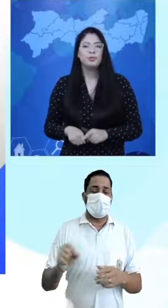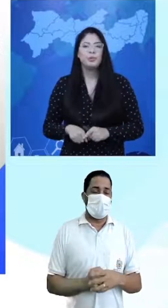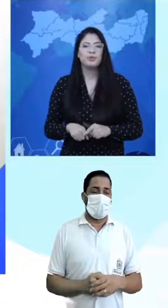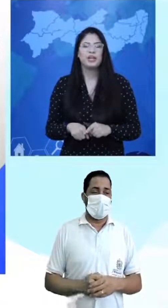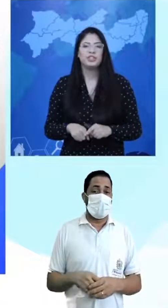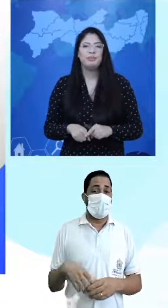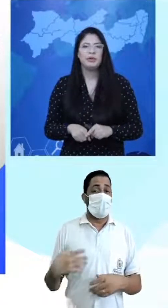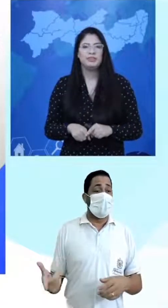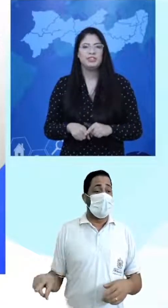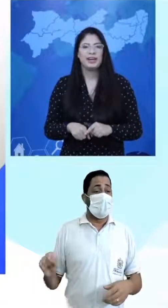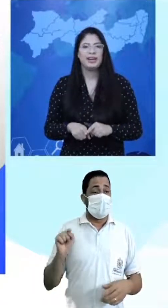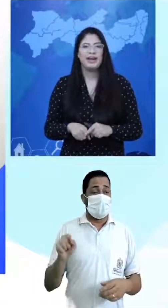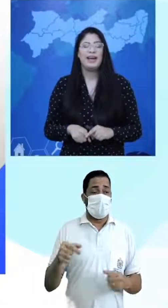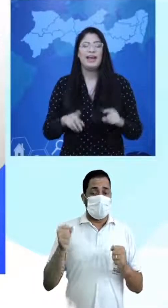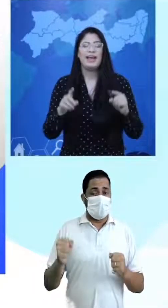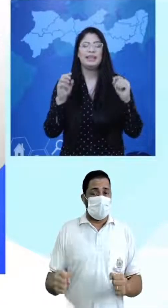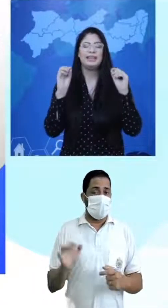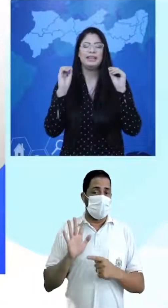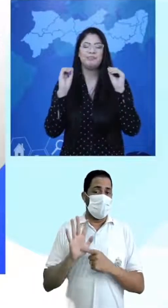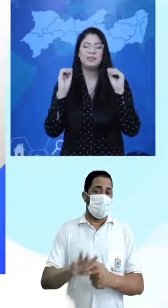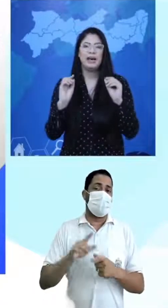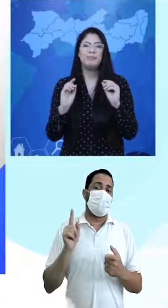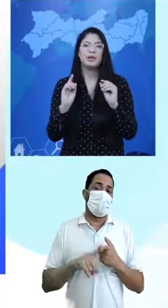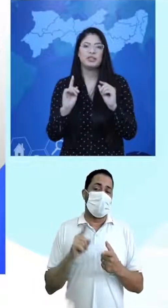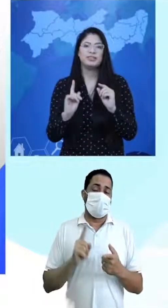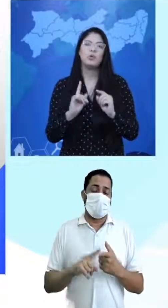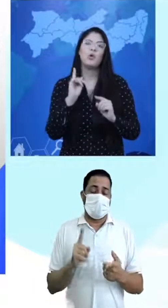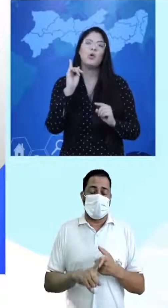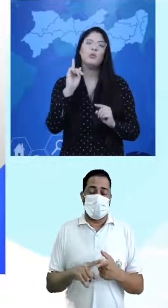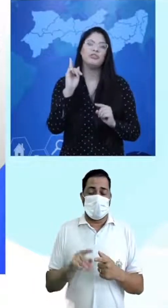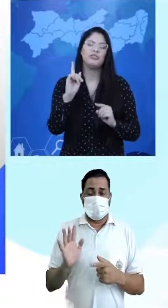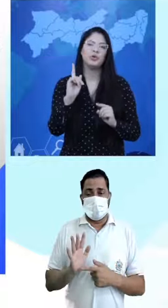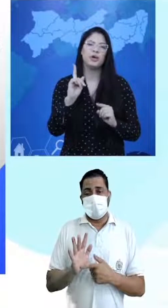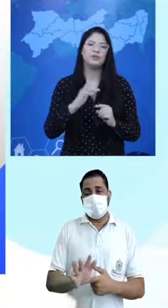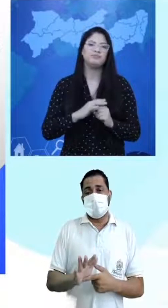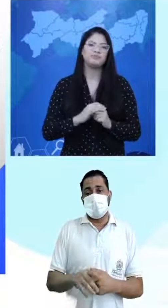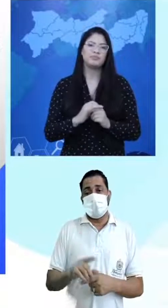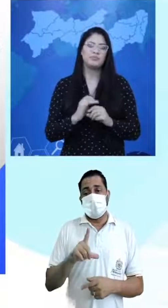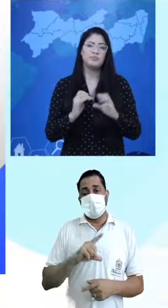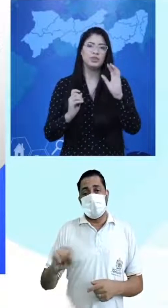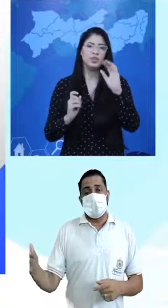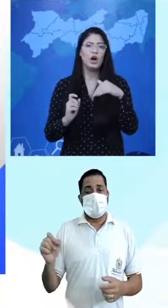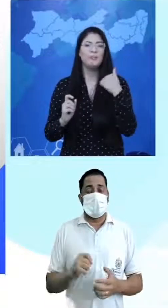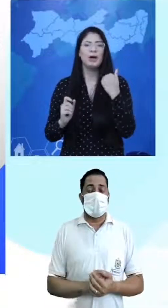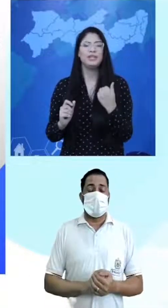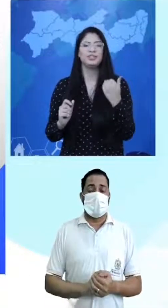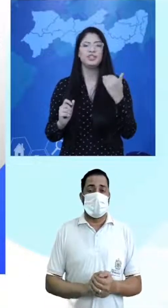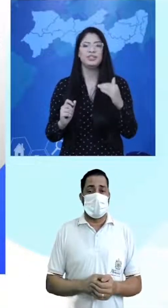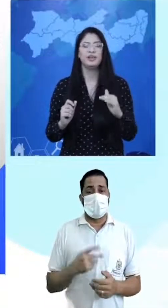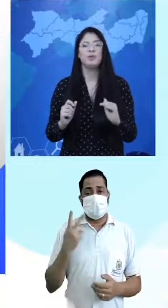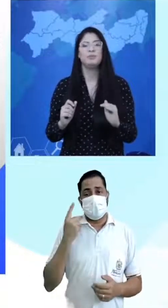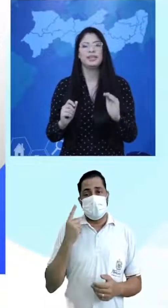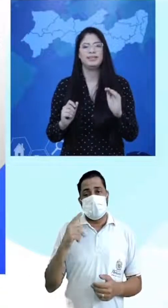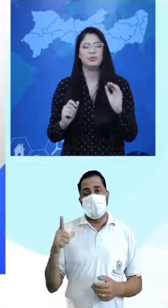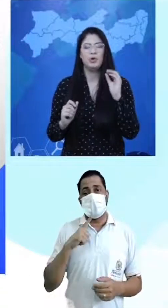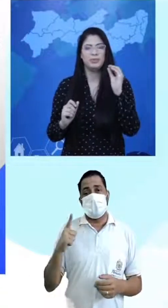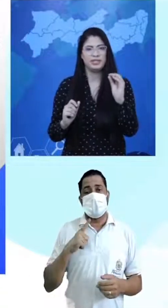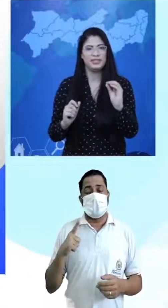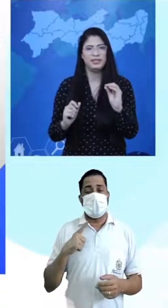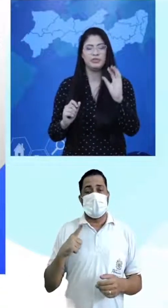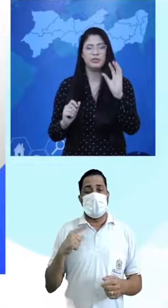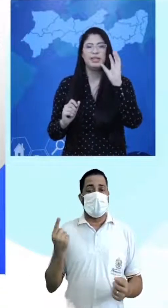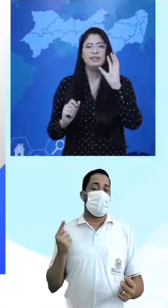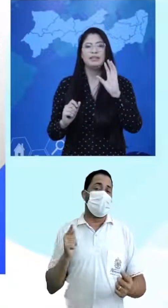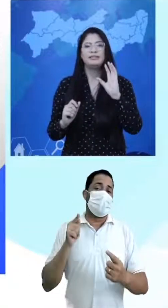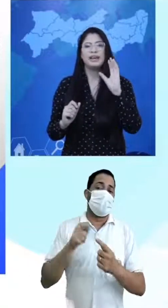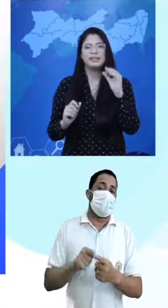Outro ponto que a gente pode destacar é que na projeção com uma fuga, normalmente a gente tem o